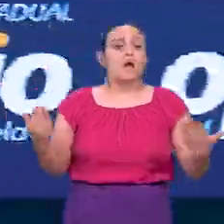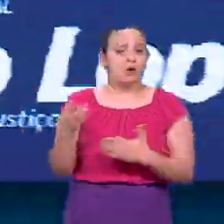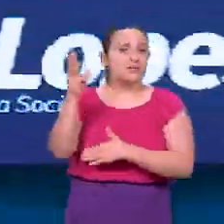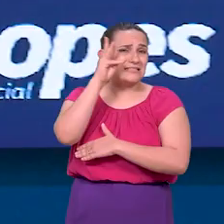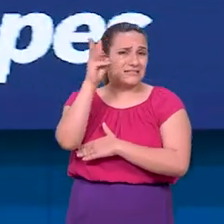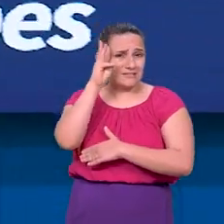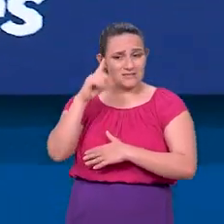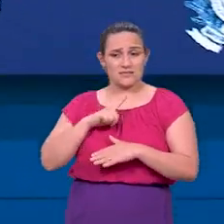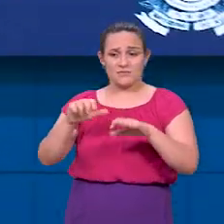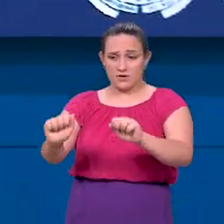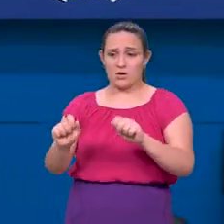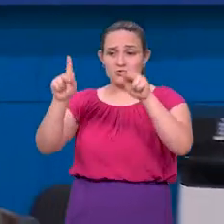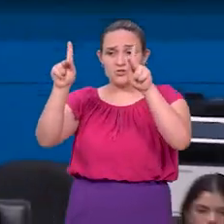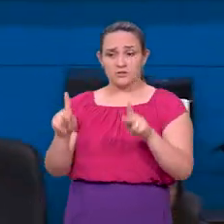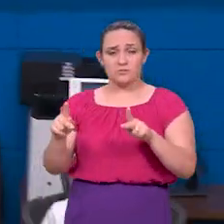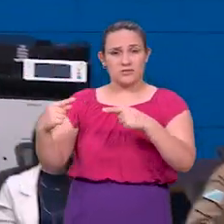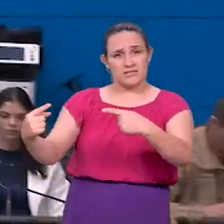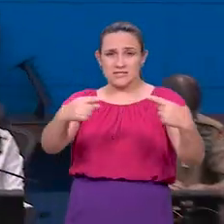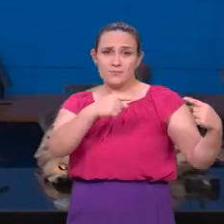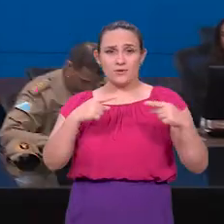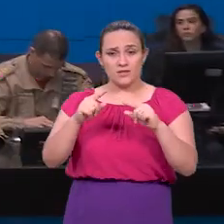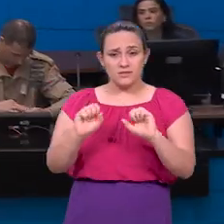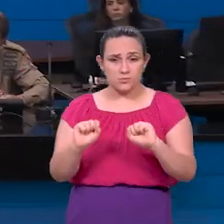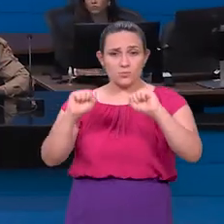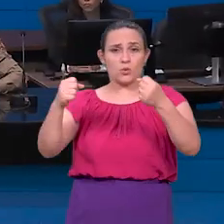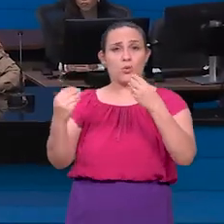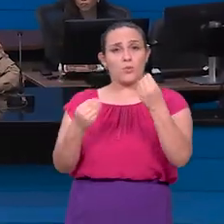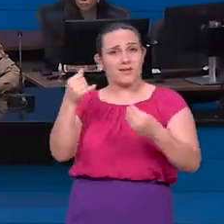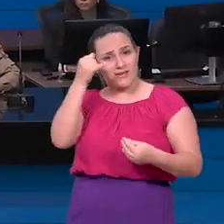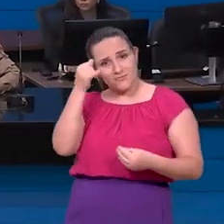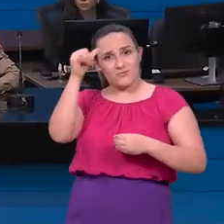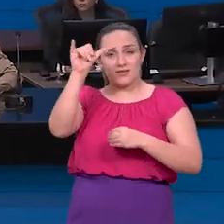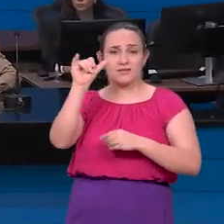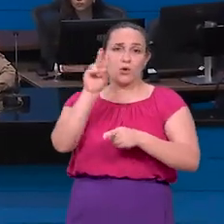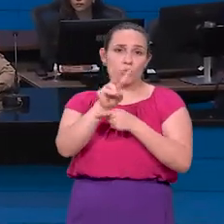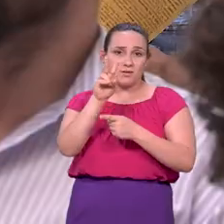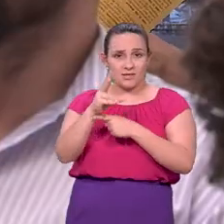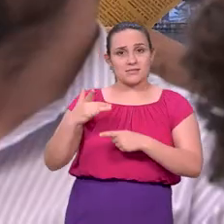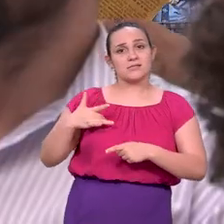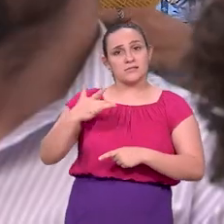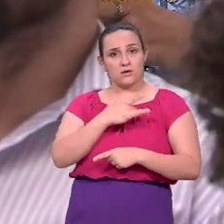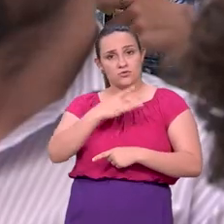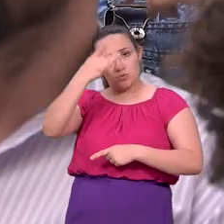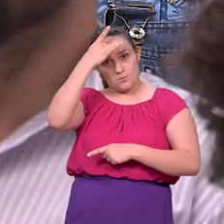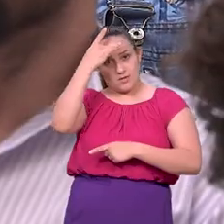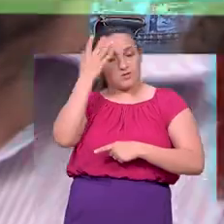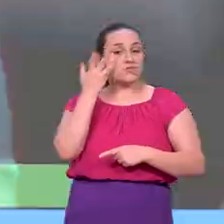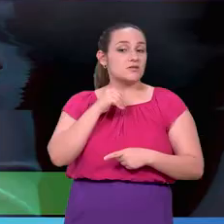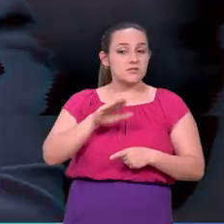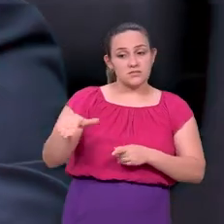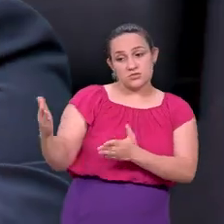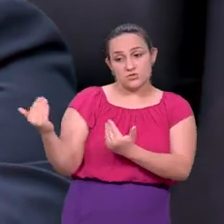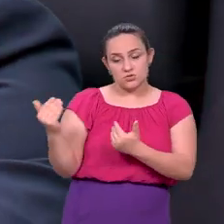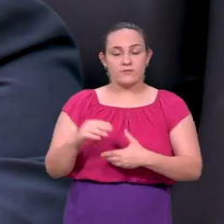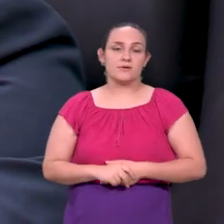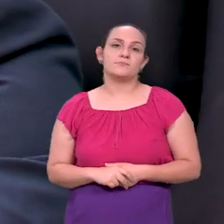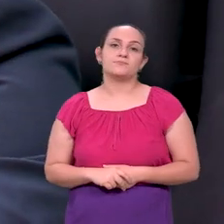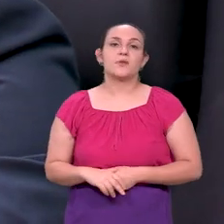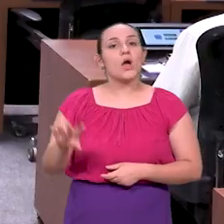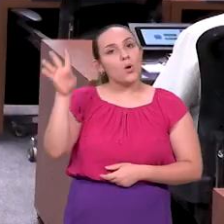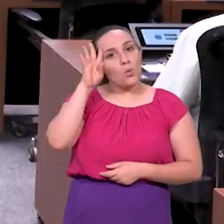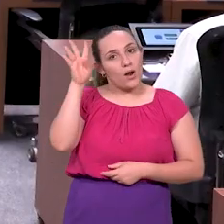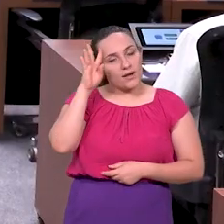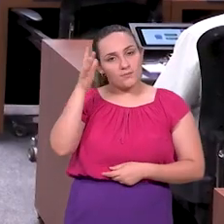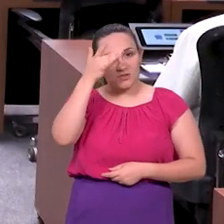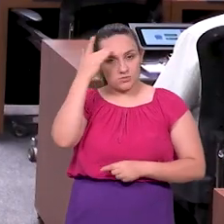última terça-feira, a audiência pública debateu esforços em prol da prevenção da saúde mental infanto-juvenil. Na quarta-feira,